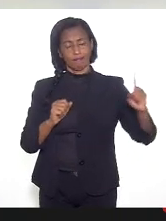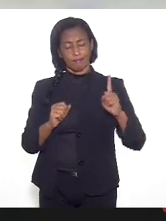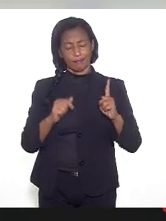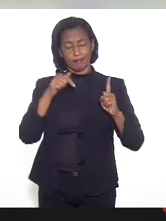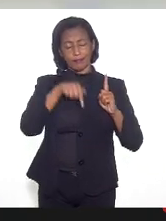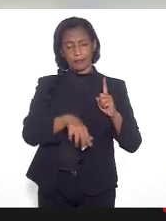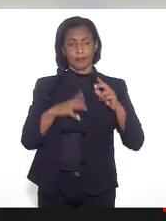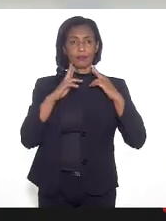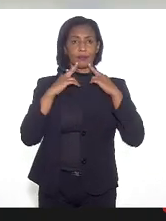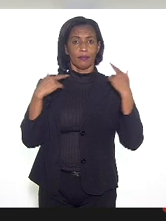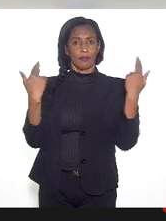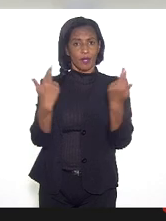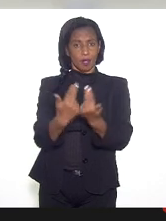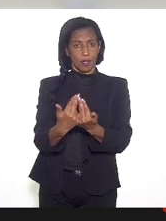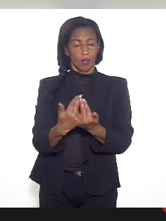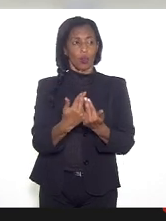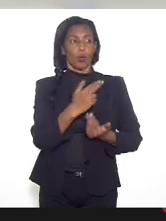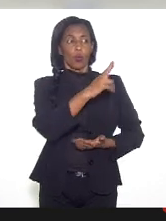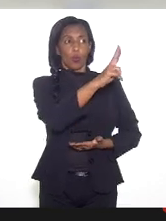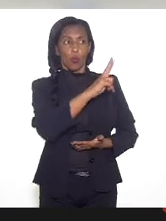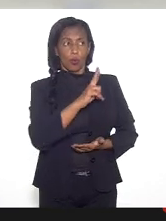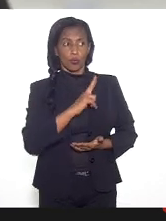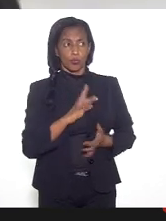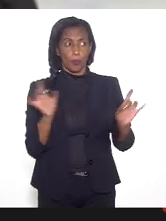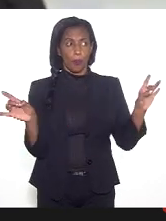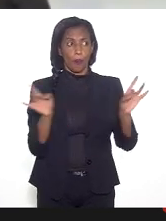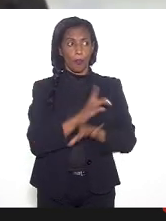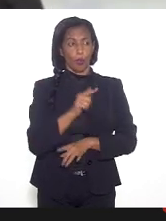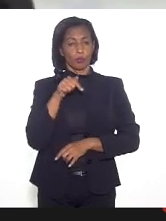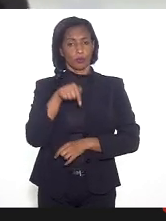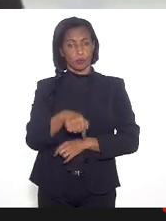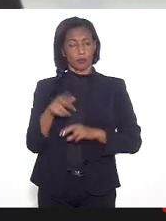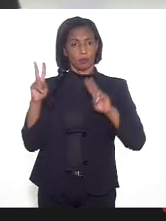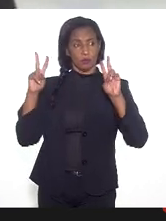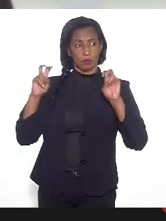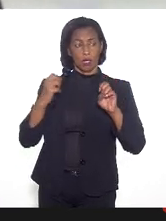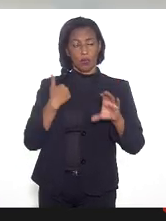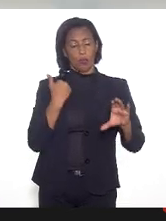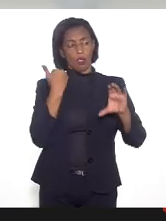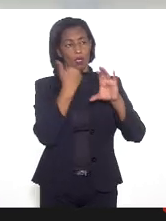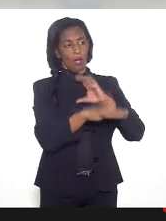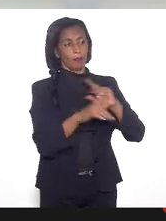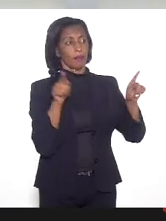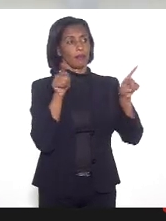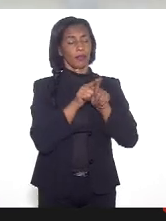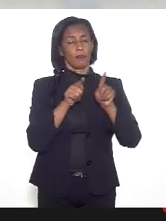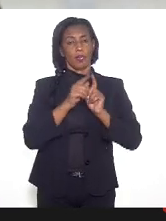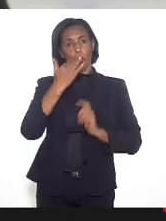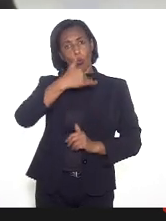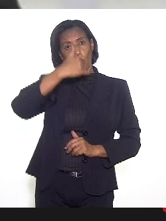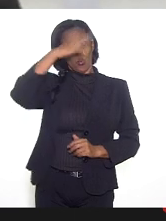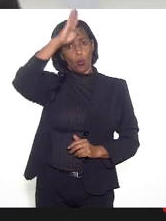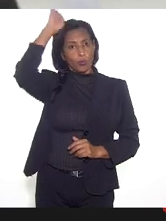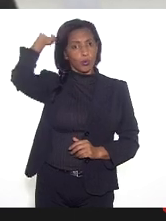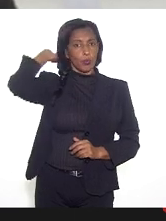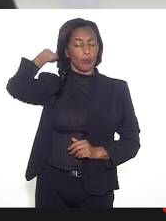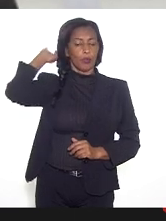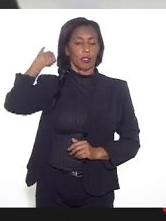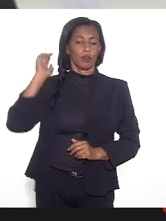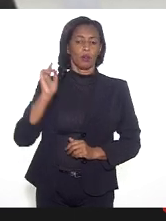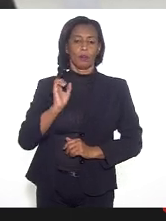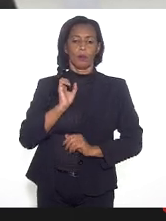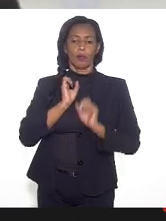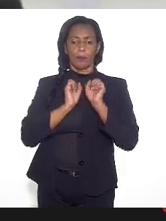esta audiência com as respostas necessárias a esse caso. Eu vou encaminhar também ao Corpo de Bombeiros para que a gente possa ter aqui